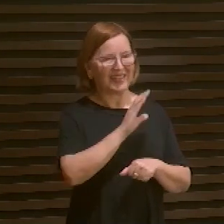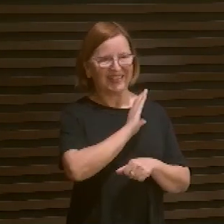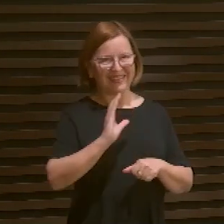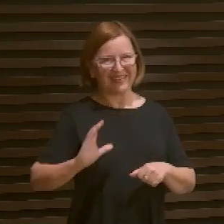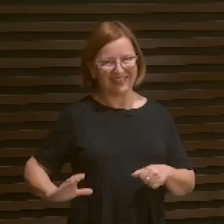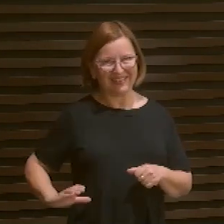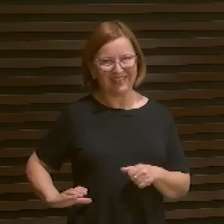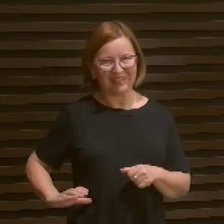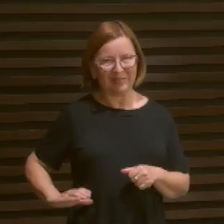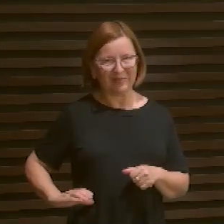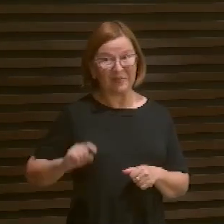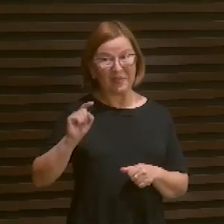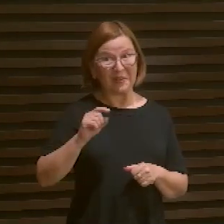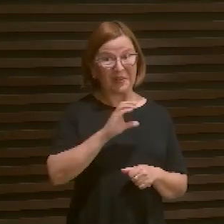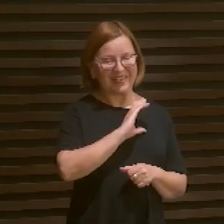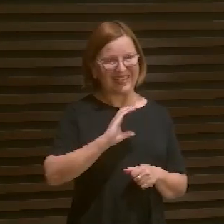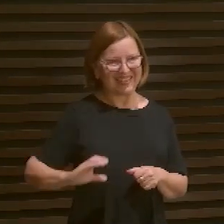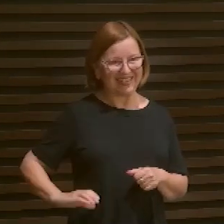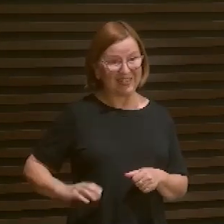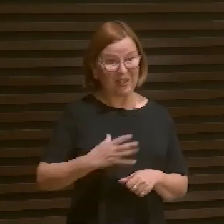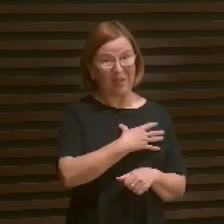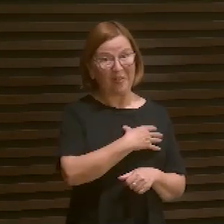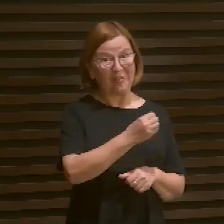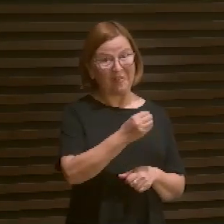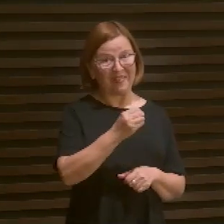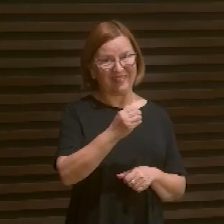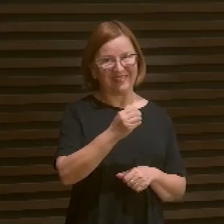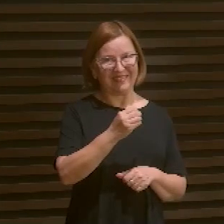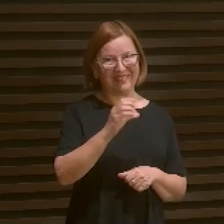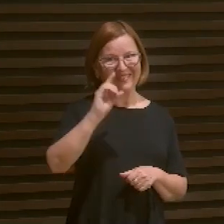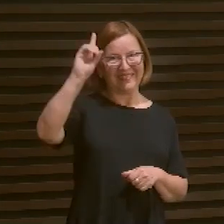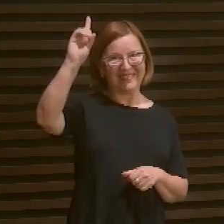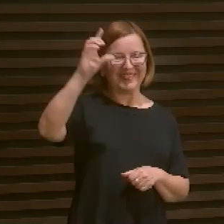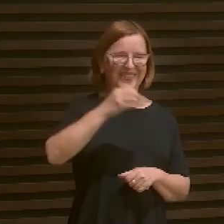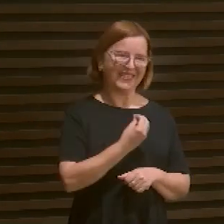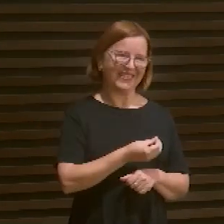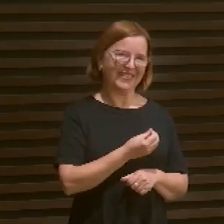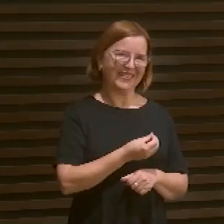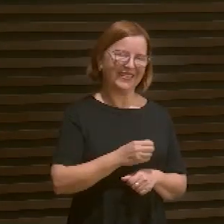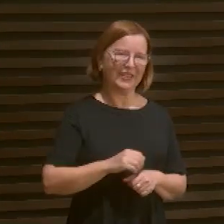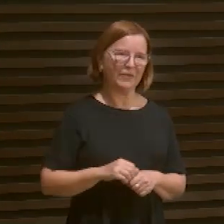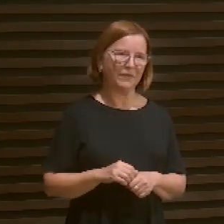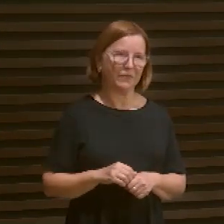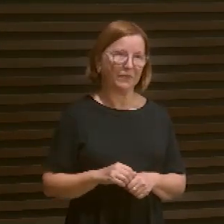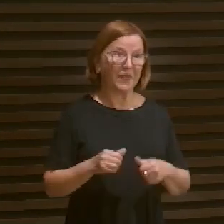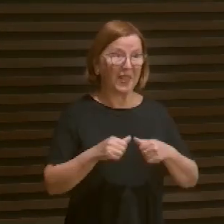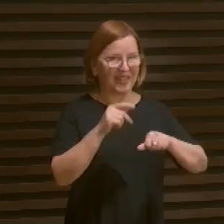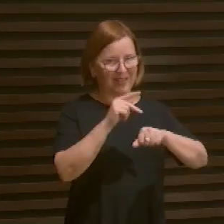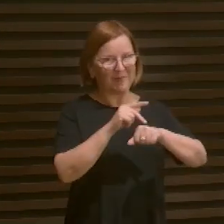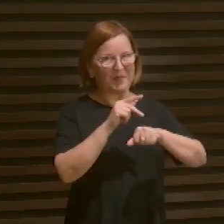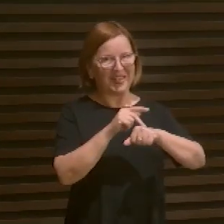Cristo. Tu és o Cristo, o Filho do Deus vivo. Esta é a